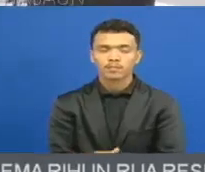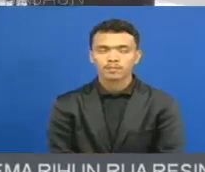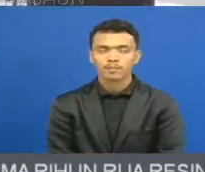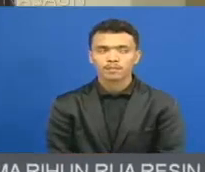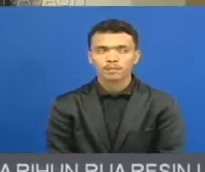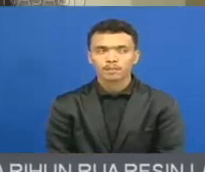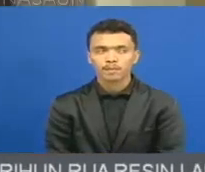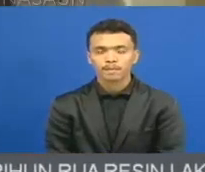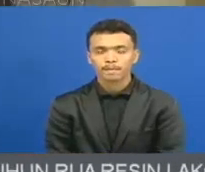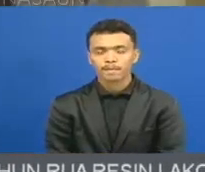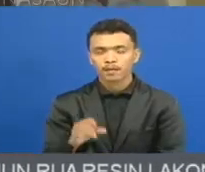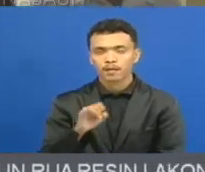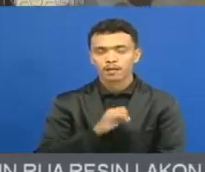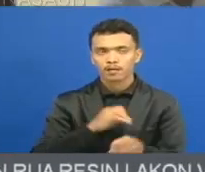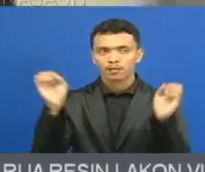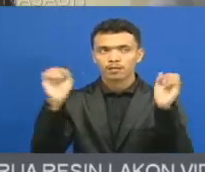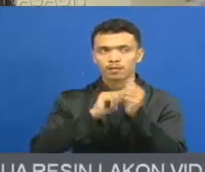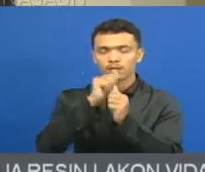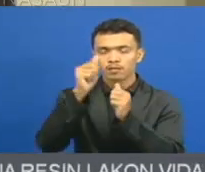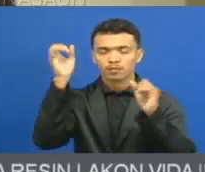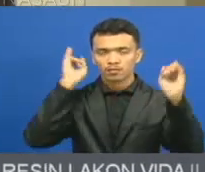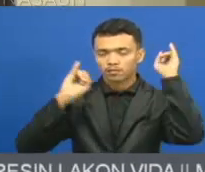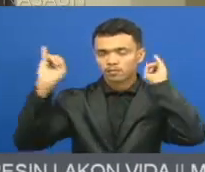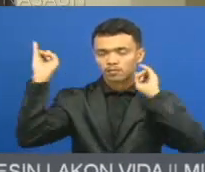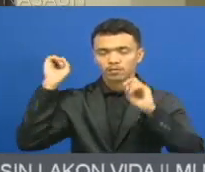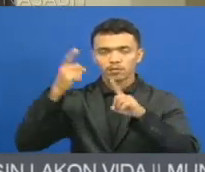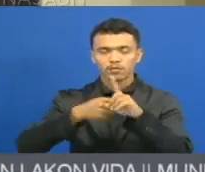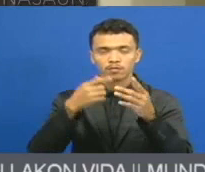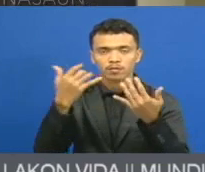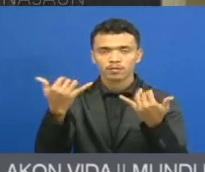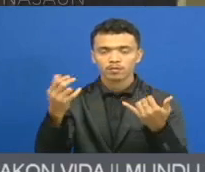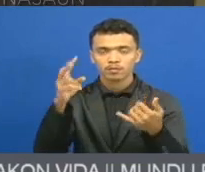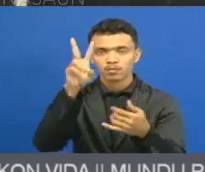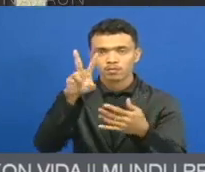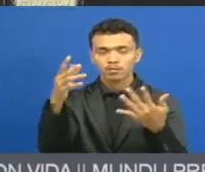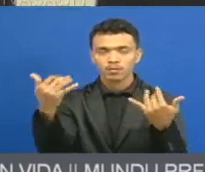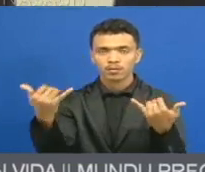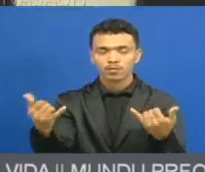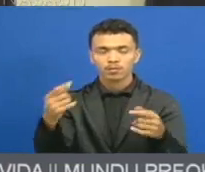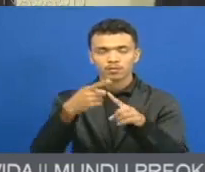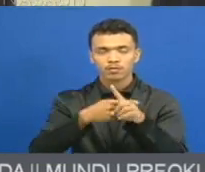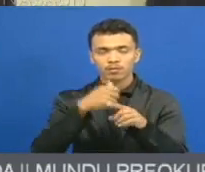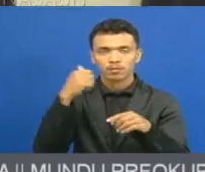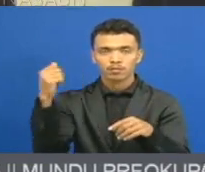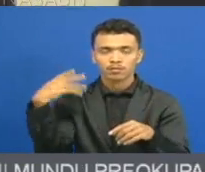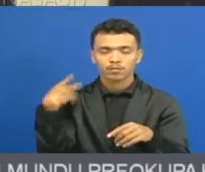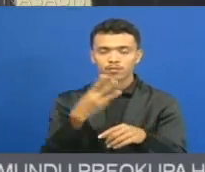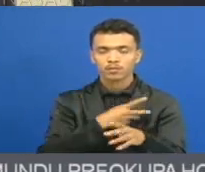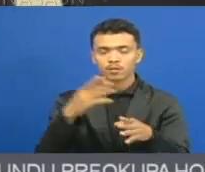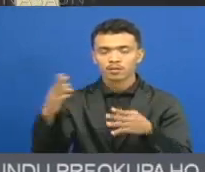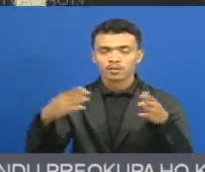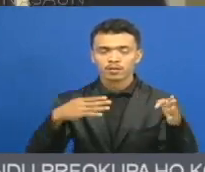ita aula atualiza a informação, e da né, eu fui em rua Nilaran, mas bem, eu fui em Cotu, ita coleta